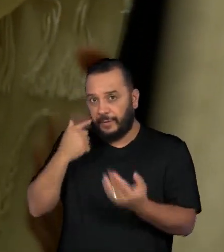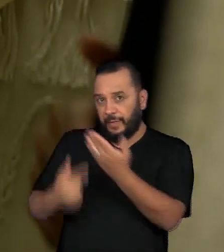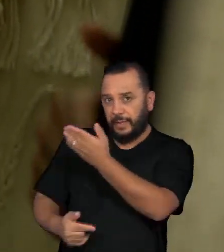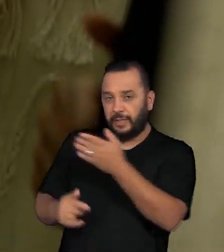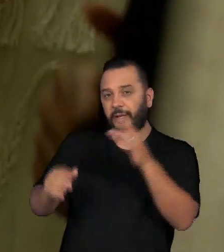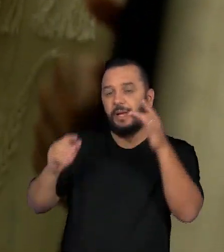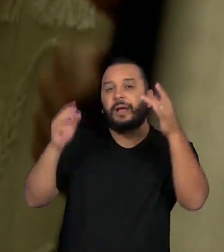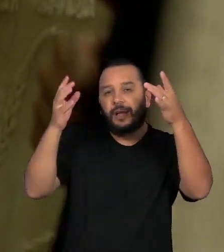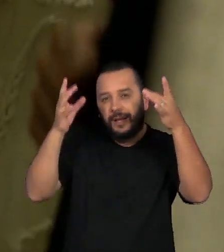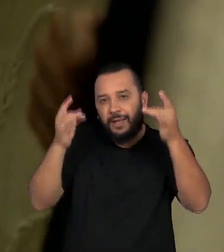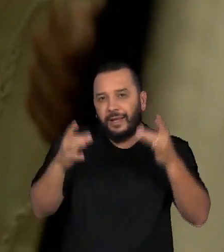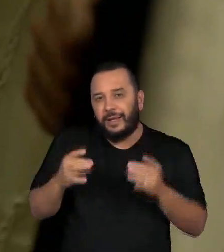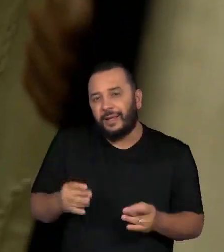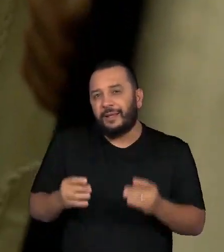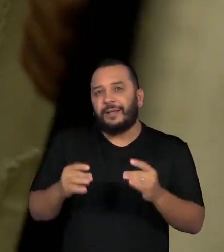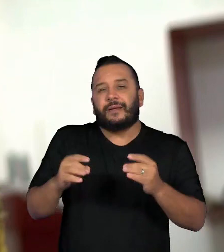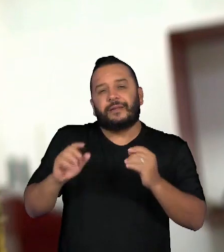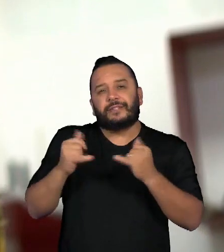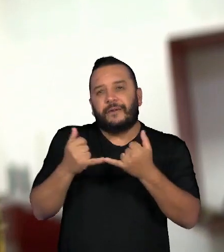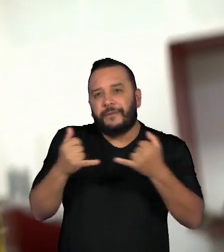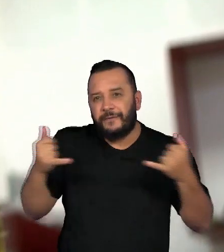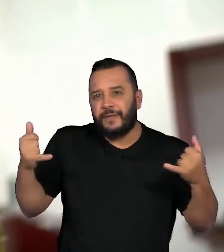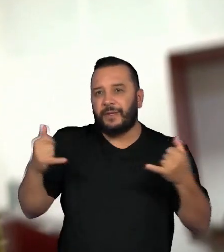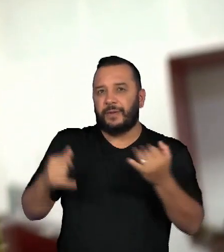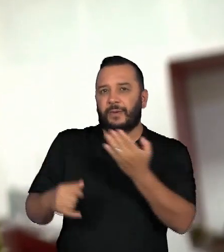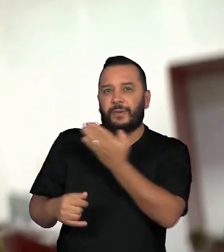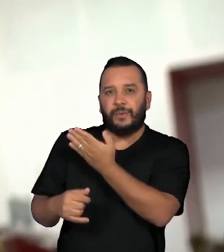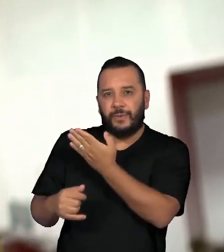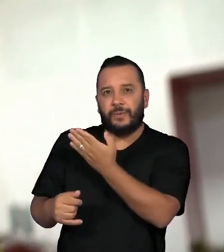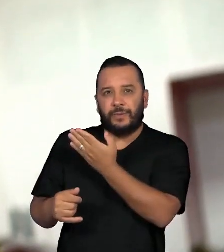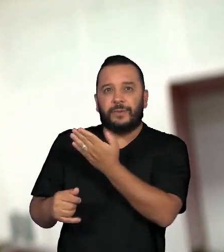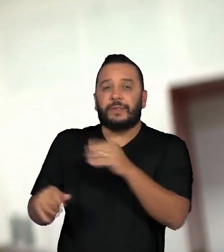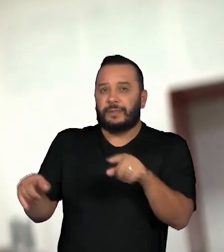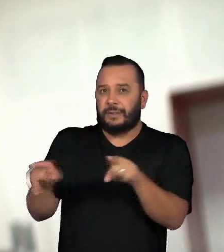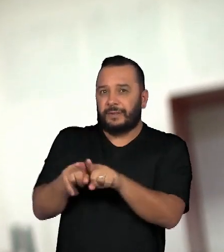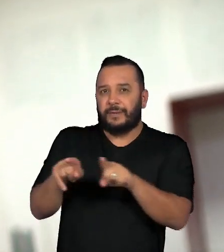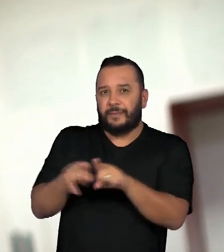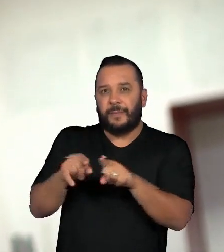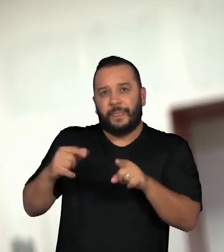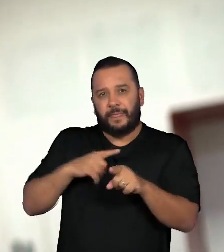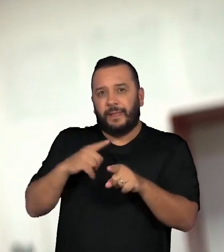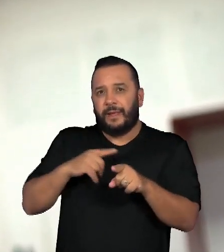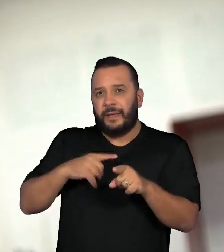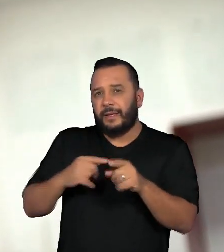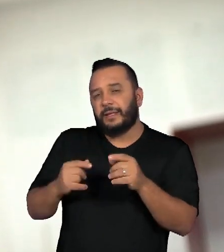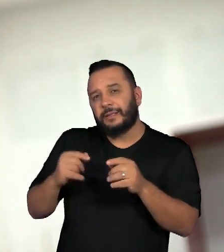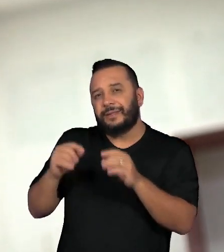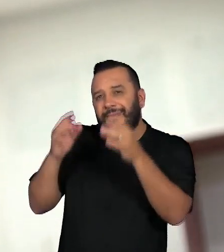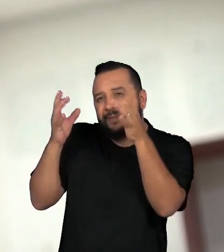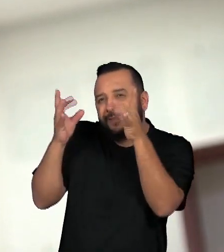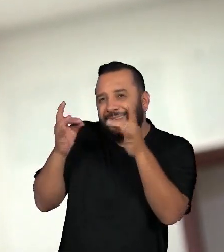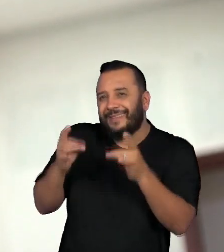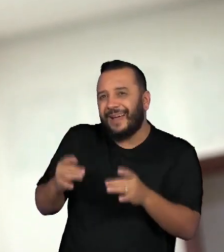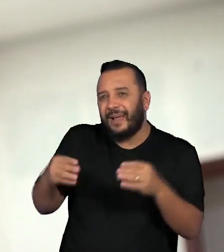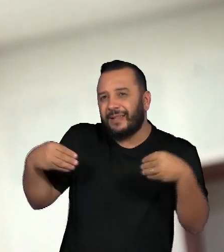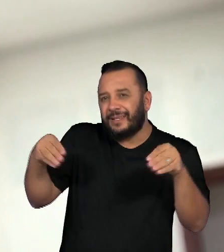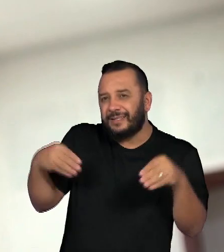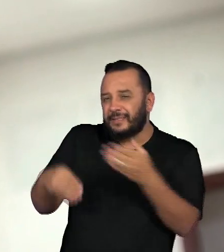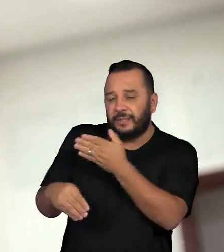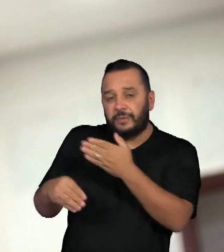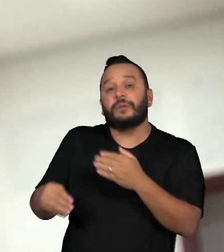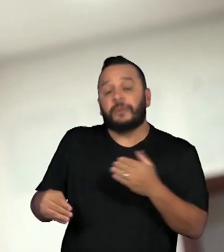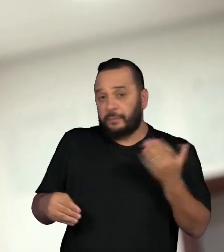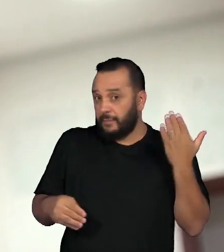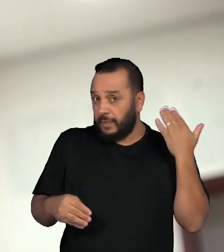com algodão cru, com barbante, com uma juta que antigamente era estopa, que é que eles trabalhavam. Então eles